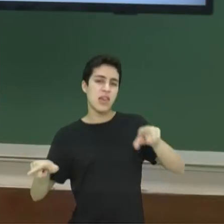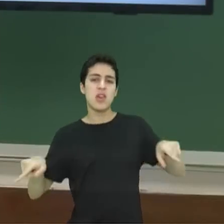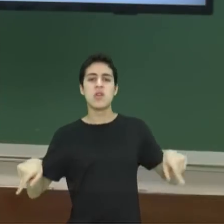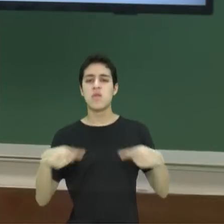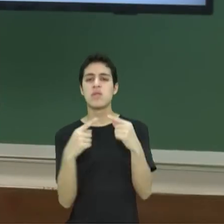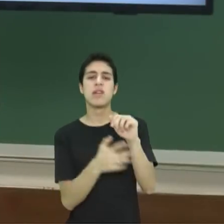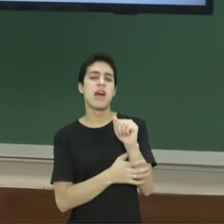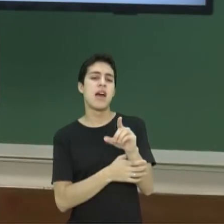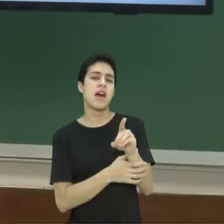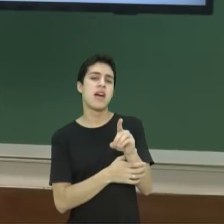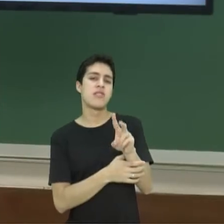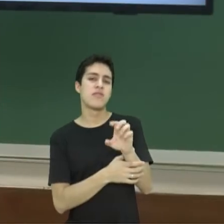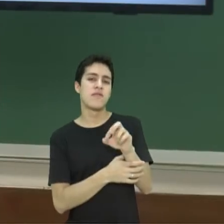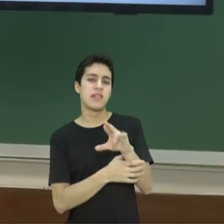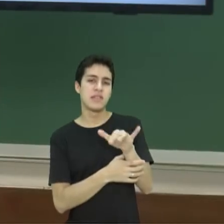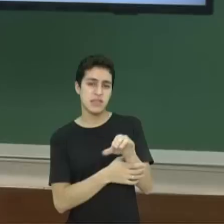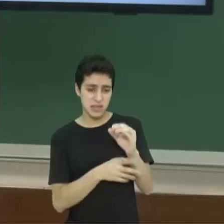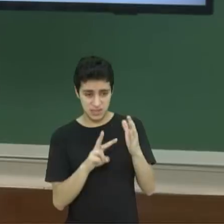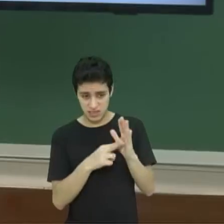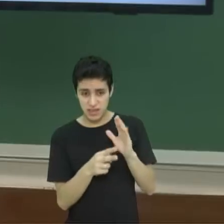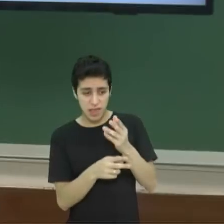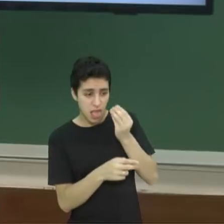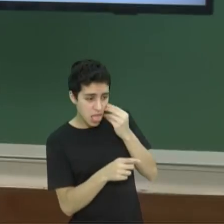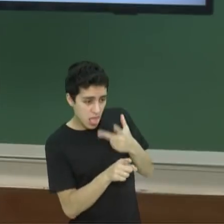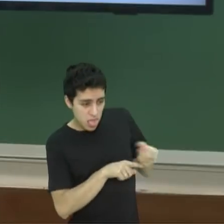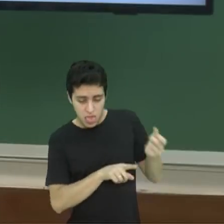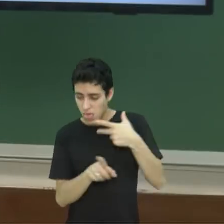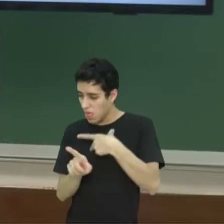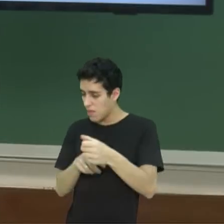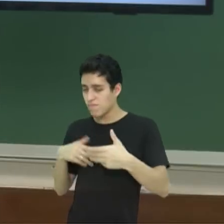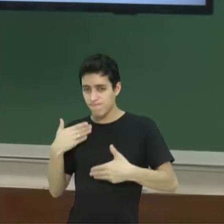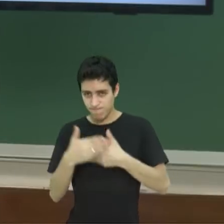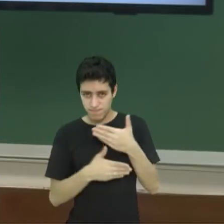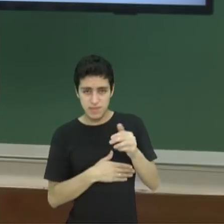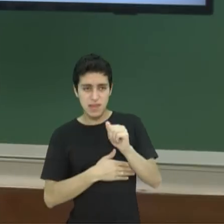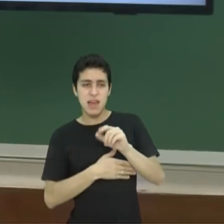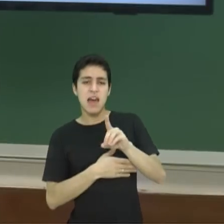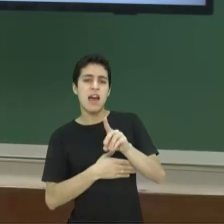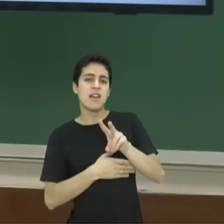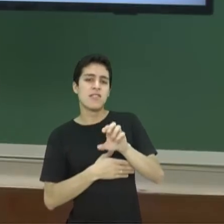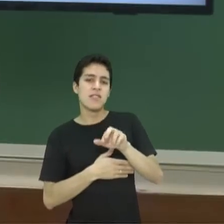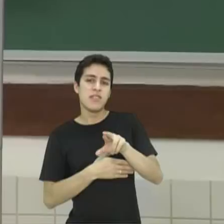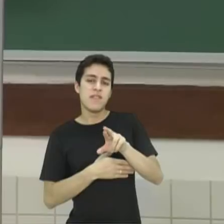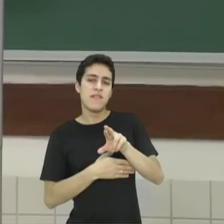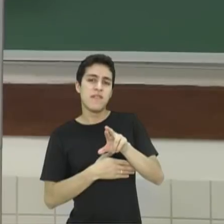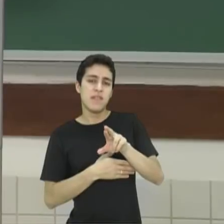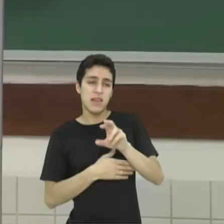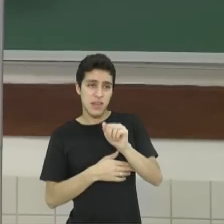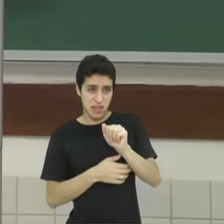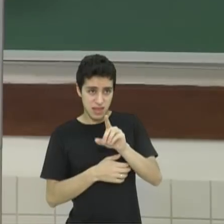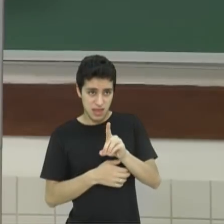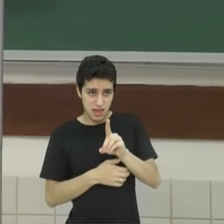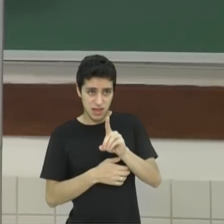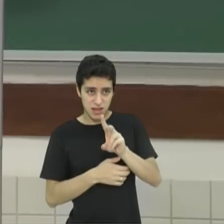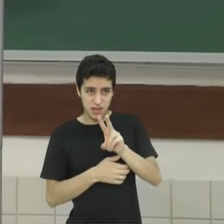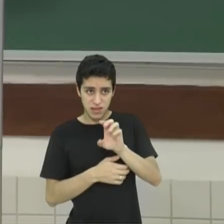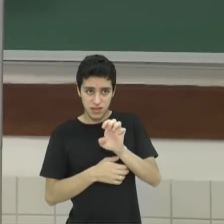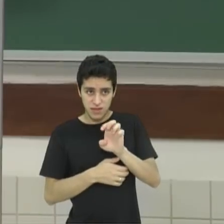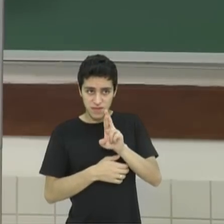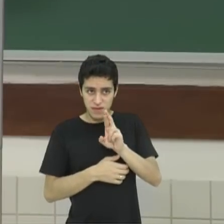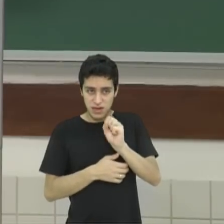outro time, que vai tentar ganhar do meu time. Então, adversativo vem de